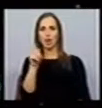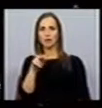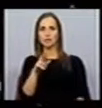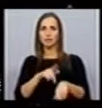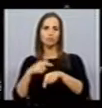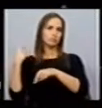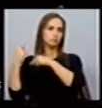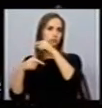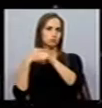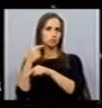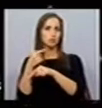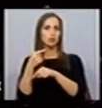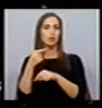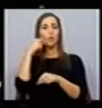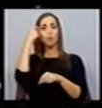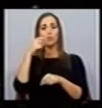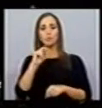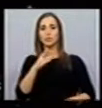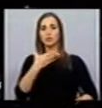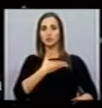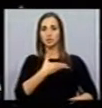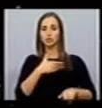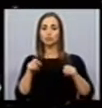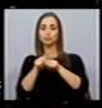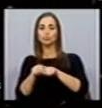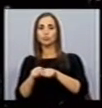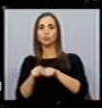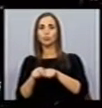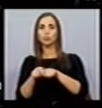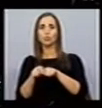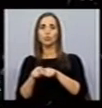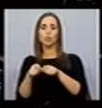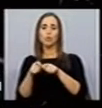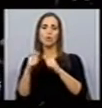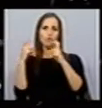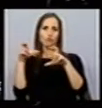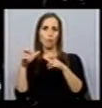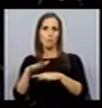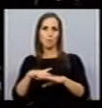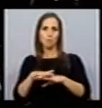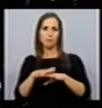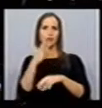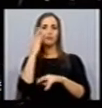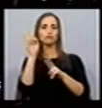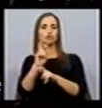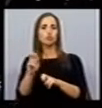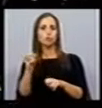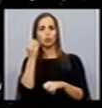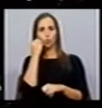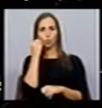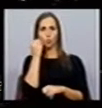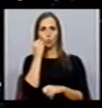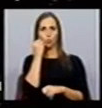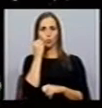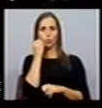E quando juntaram esse filme tridimensional a modelos matemáticos que tentam, no fundo, desvendar o que é que pode estar